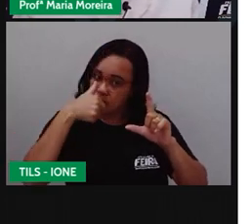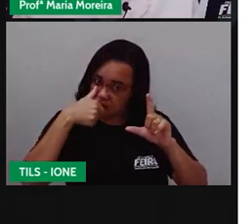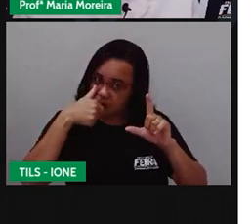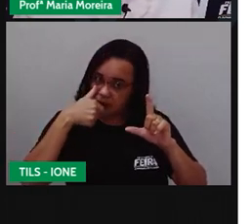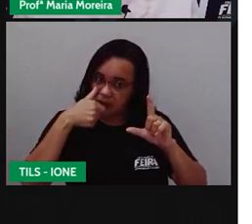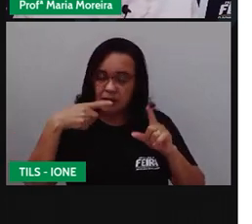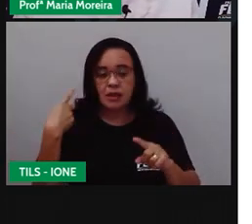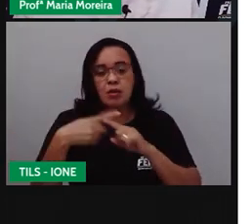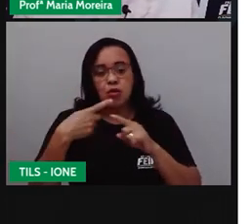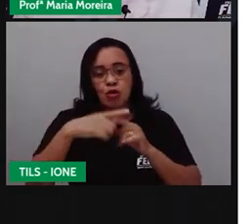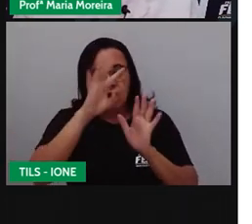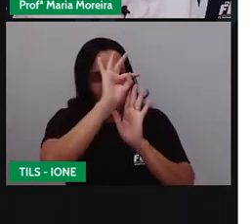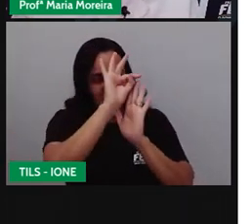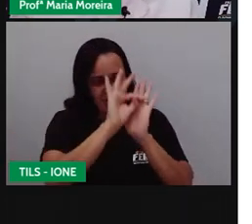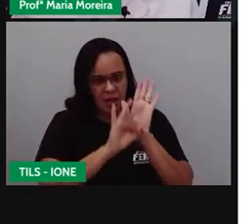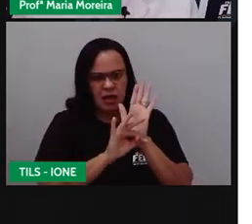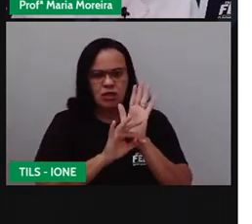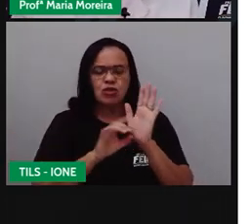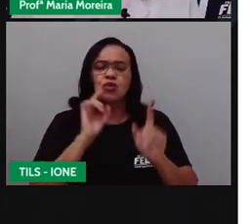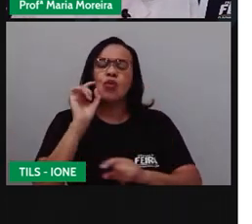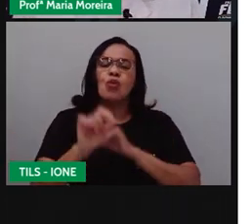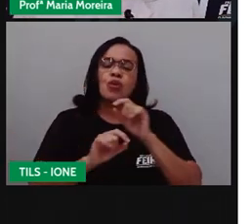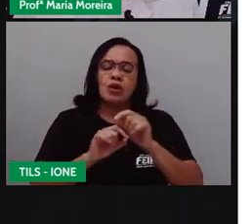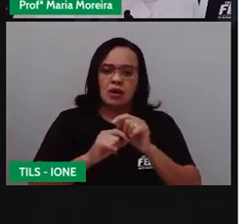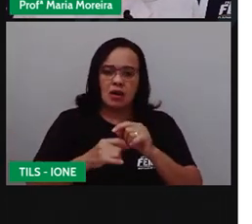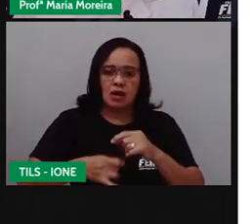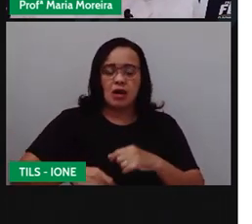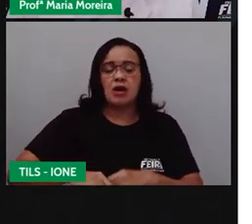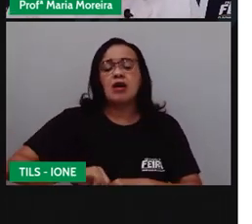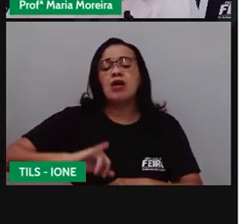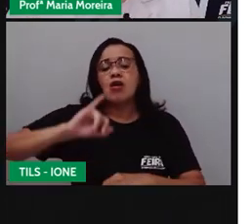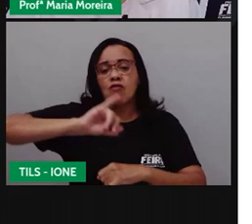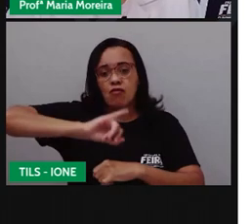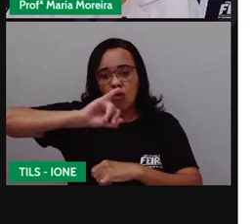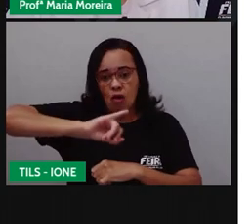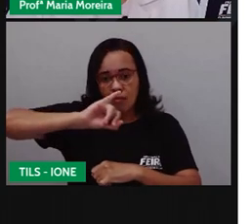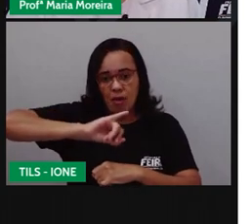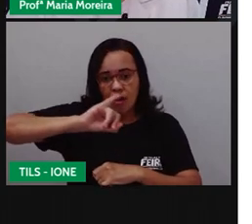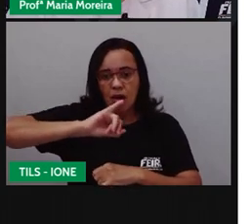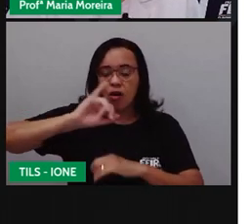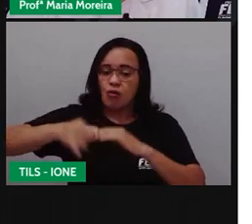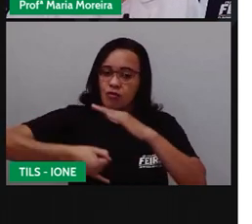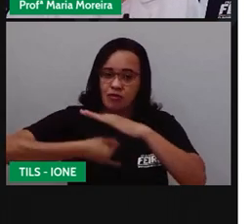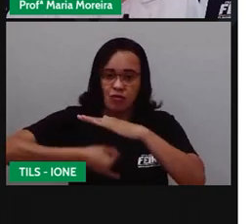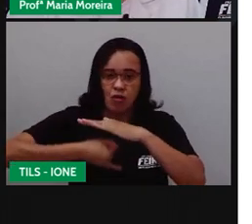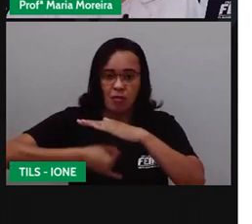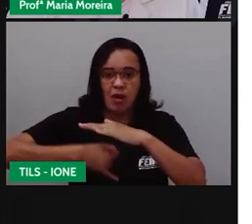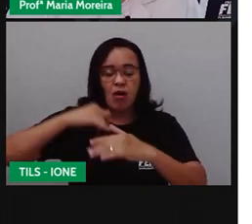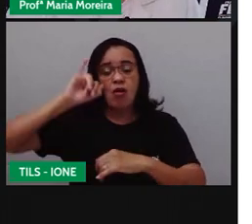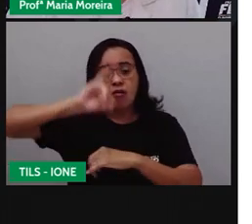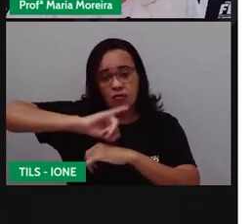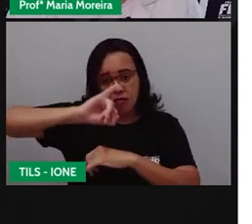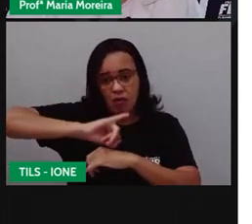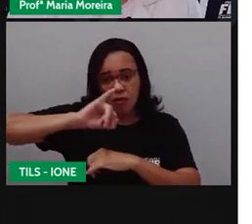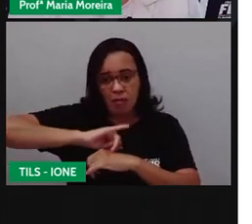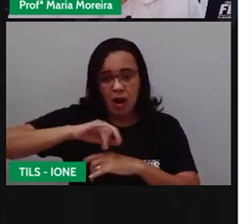texto formal, e ele não pode e não deve conter erros gramaticais,